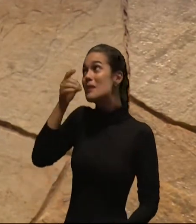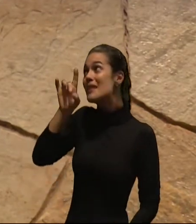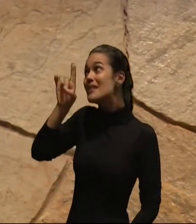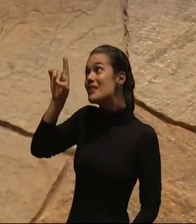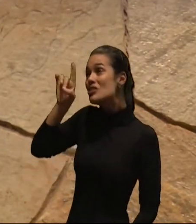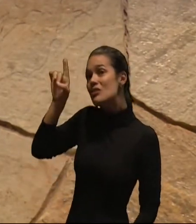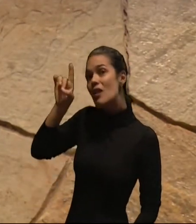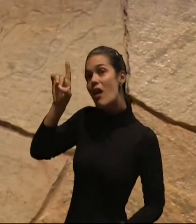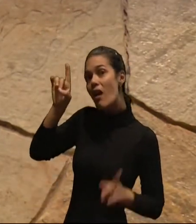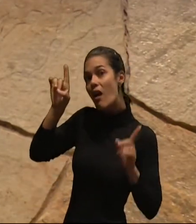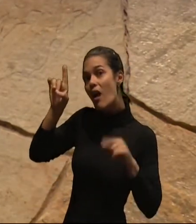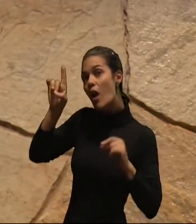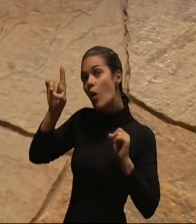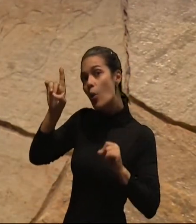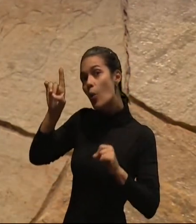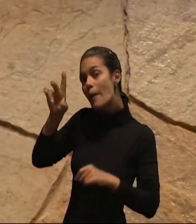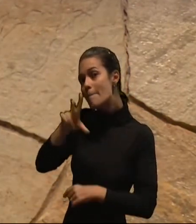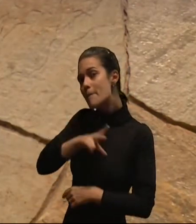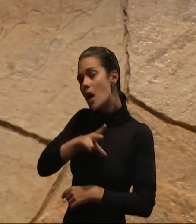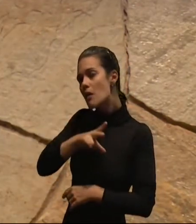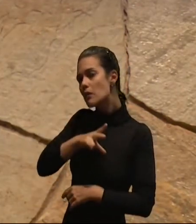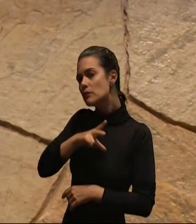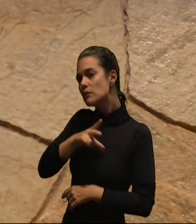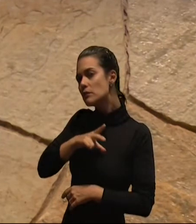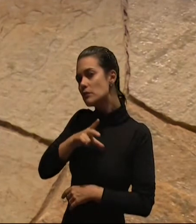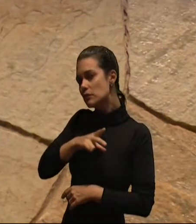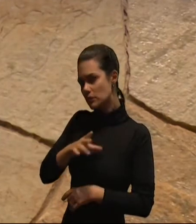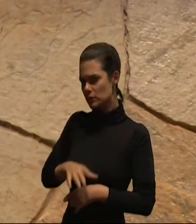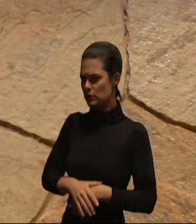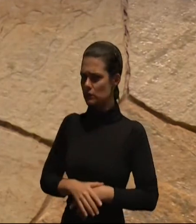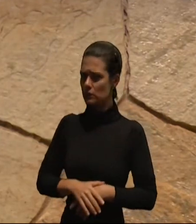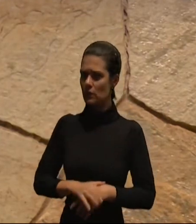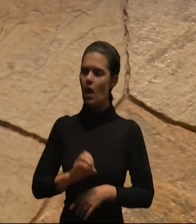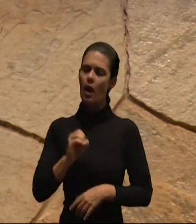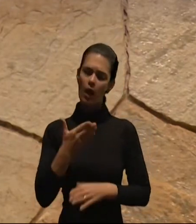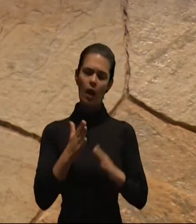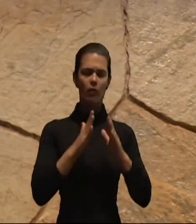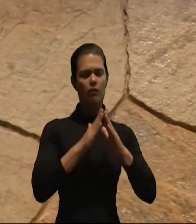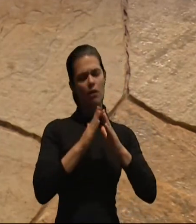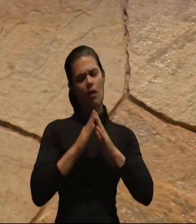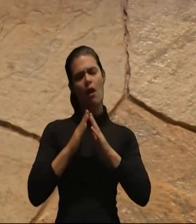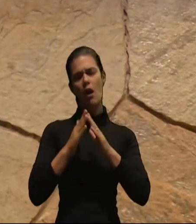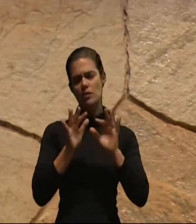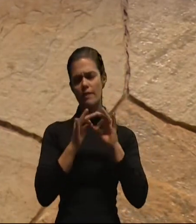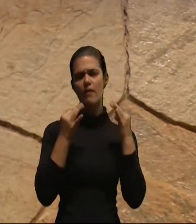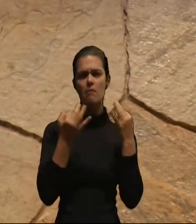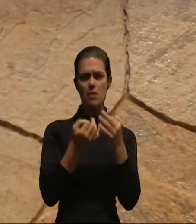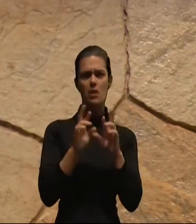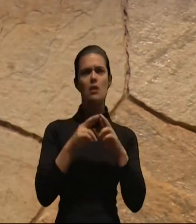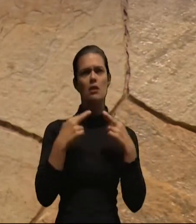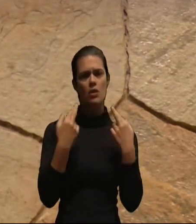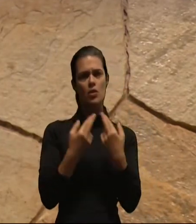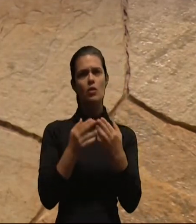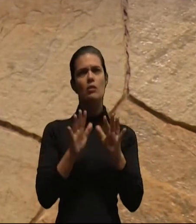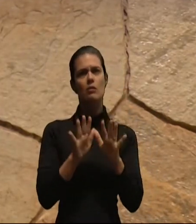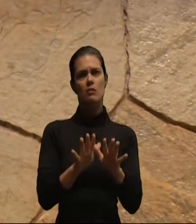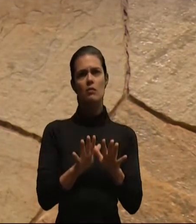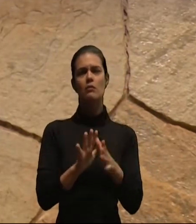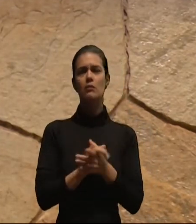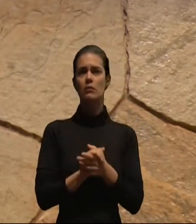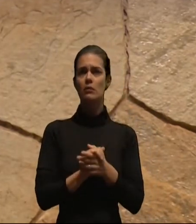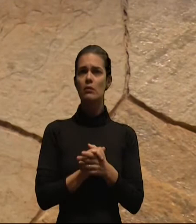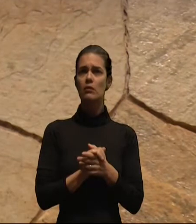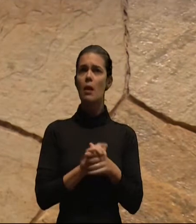individual. É bem verdade que estamos em casa, mas muitas vezes nós estamos em casa e cada um